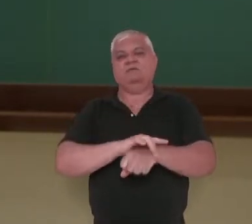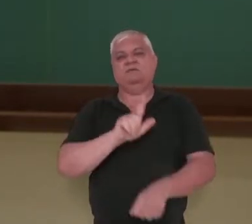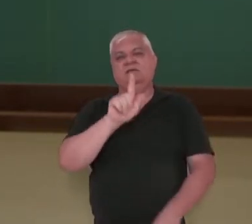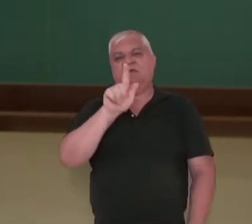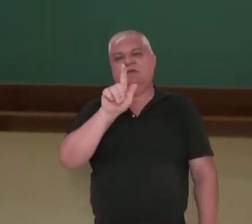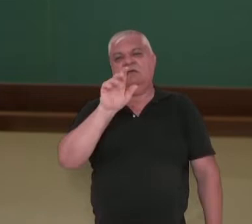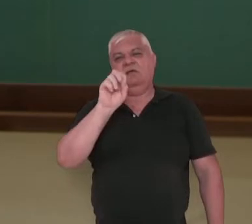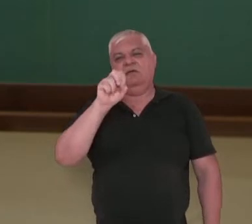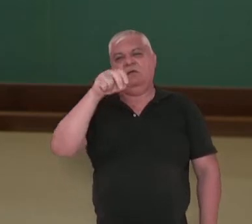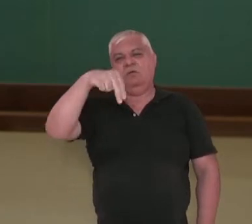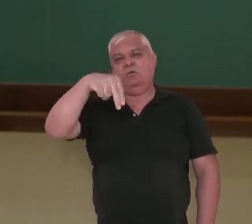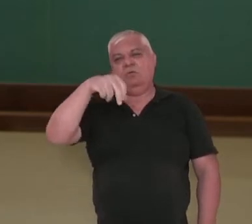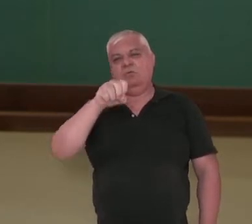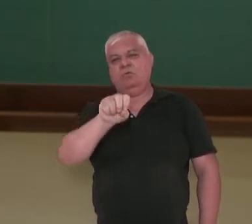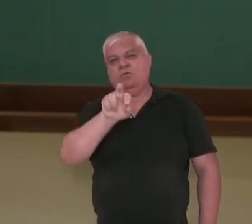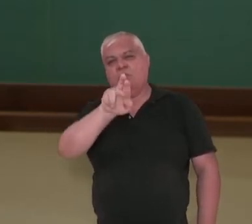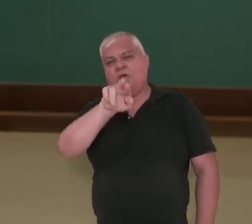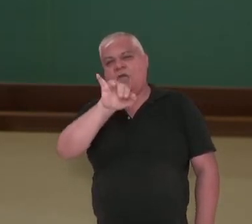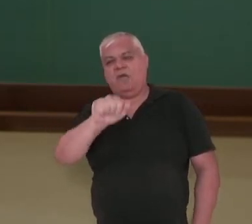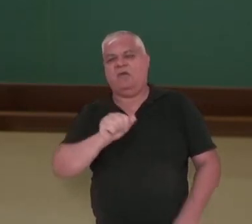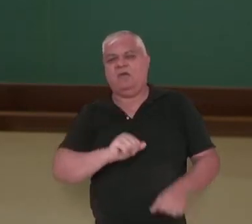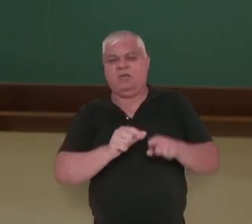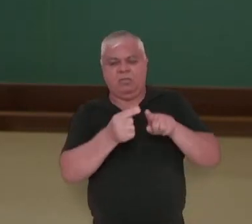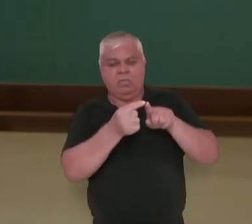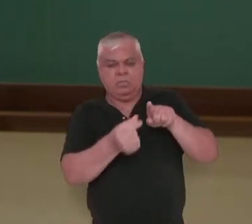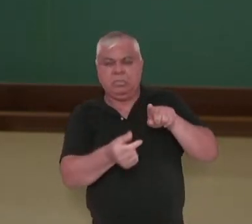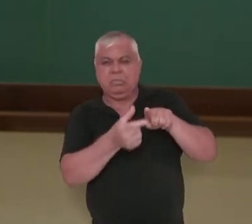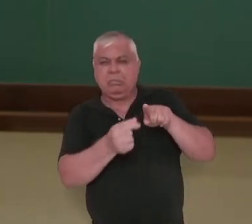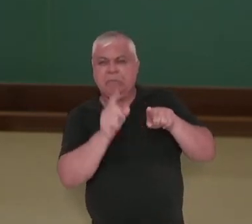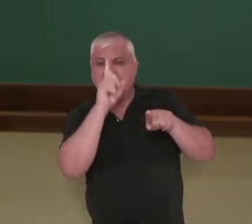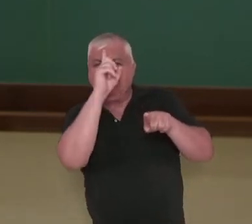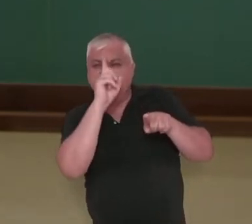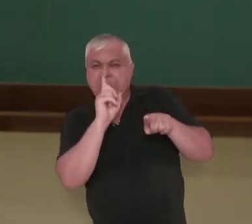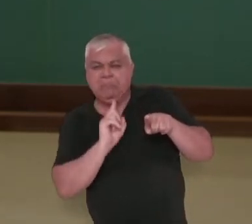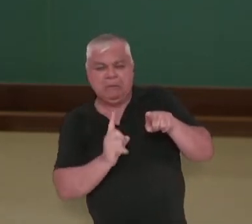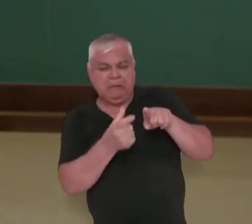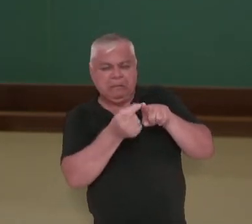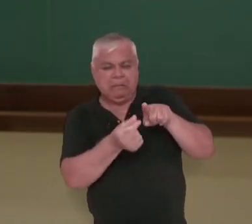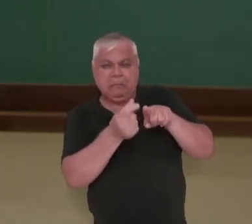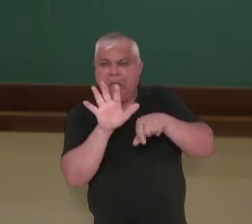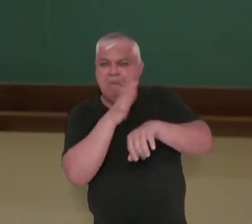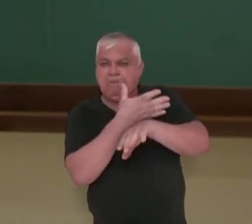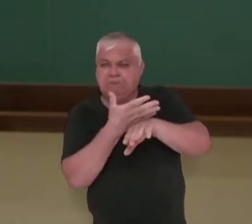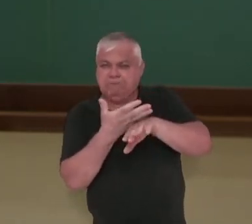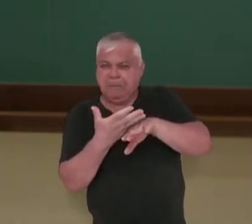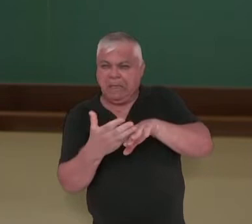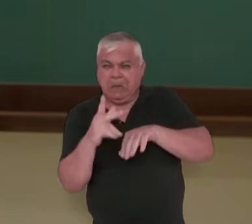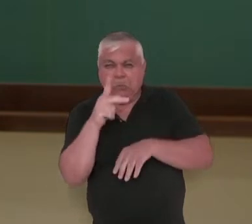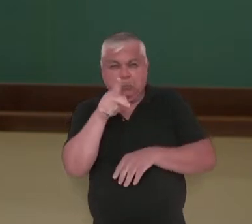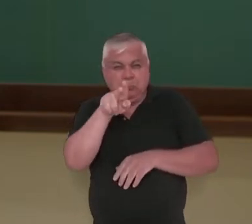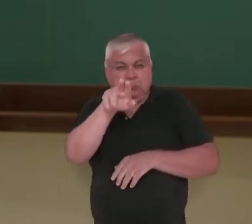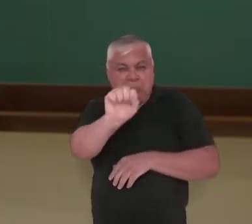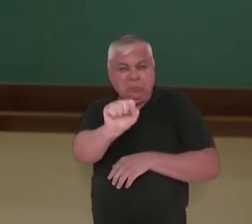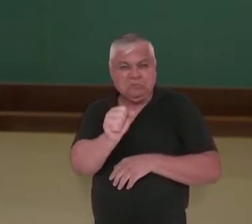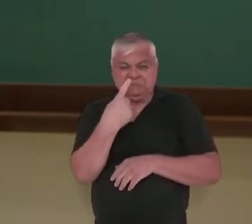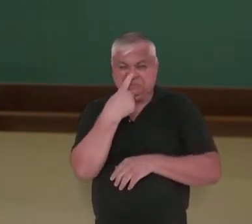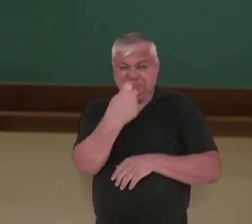presente. Corrimento branco, amarelado, semelhante a um pus. Apresentou estes